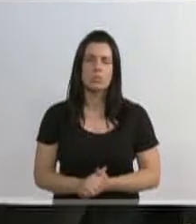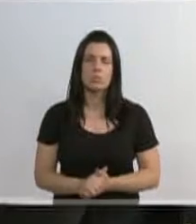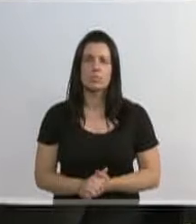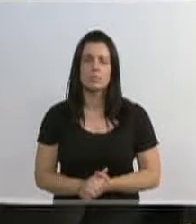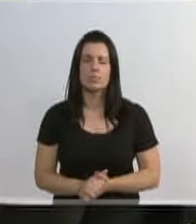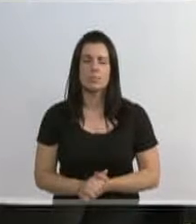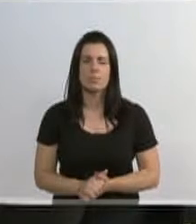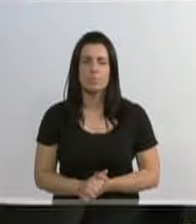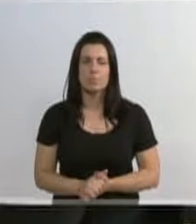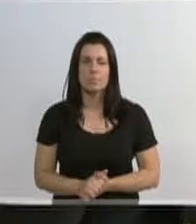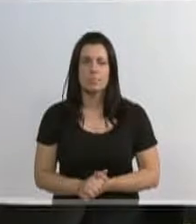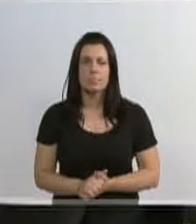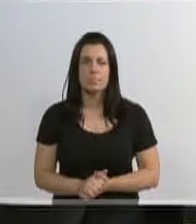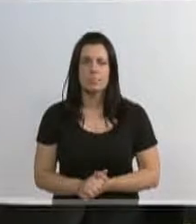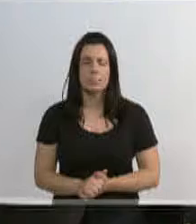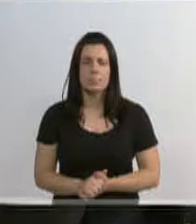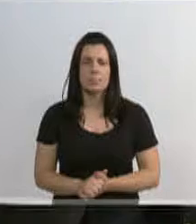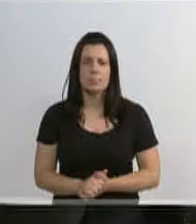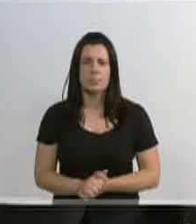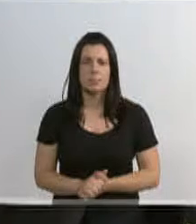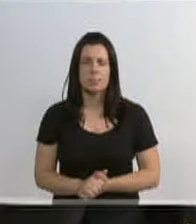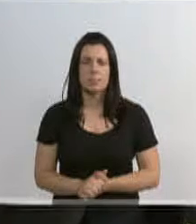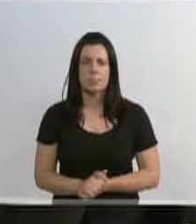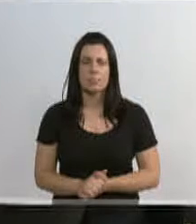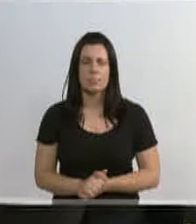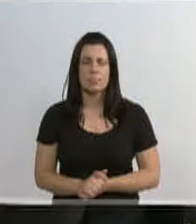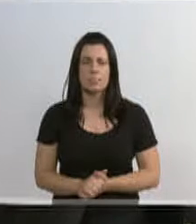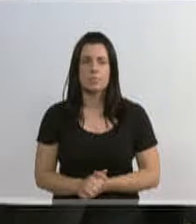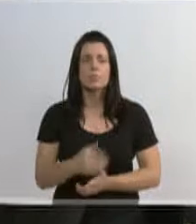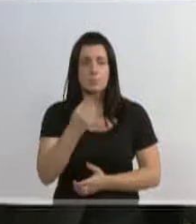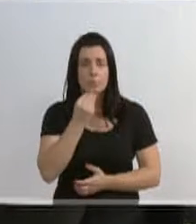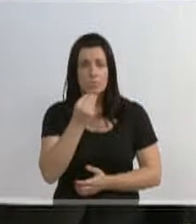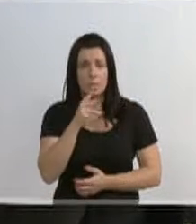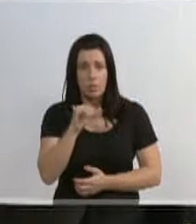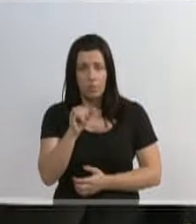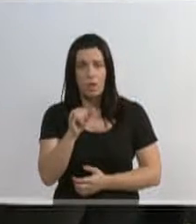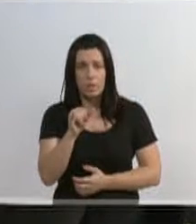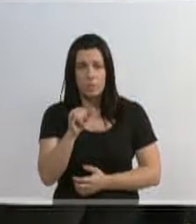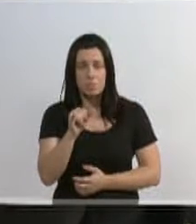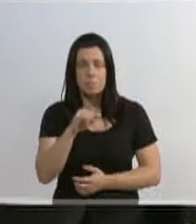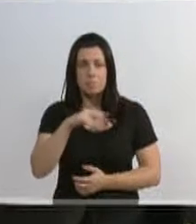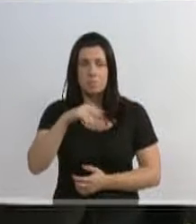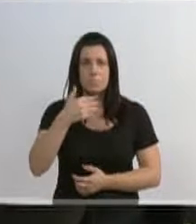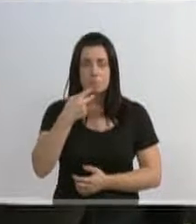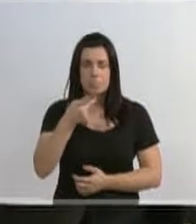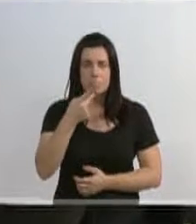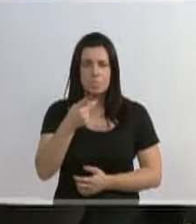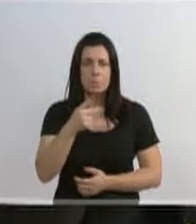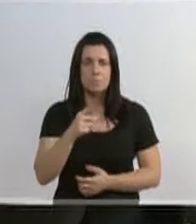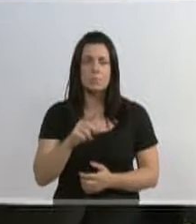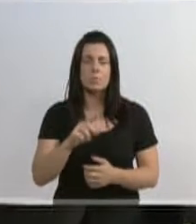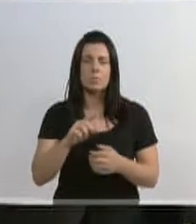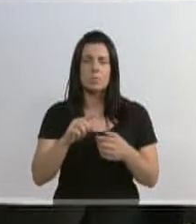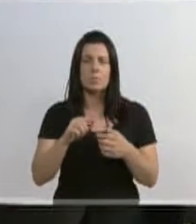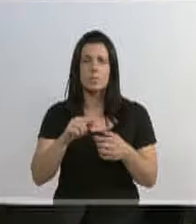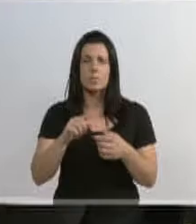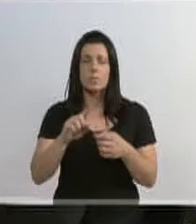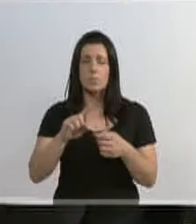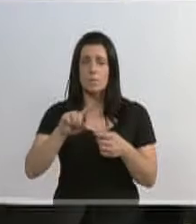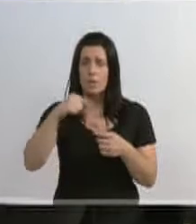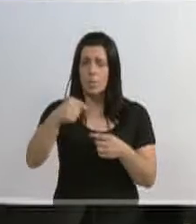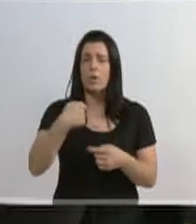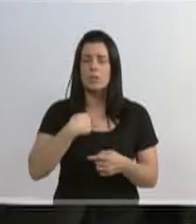Alguém mais deseja discutir? Vereador Bruno Cunha vai discutir? Então, por favor, vereador Bruno Cunha, logo em seguida eu também desejo